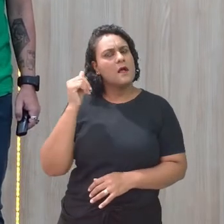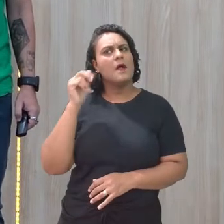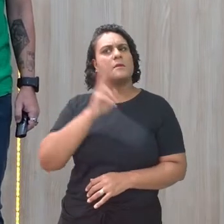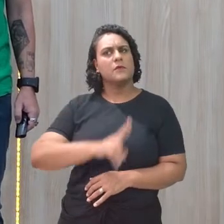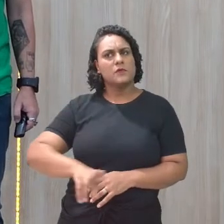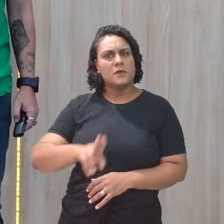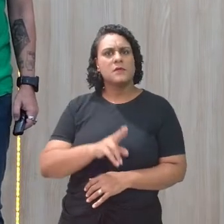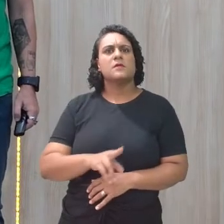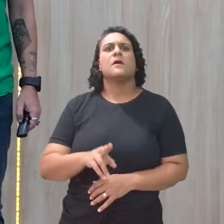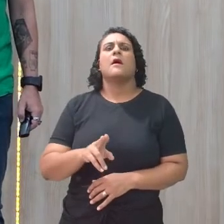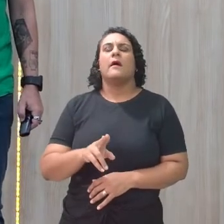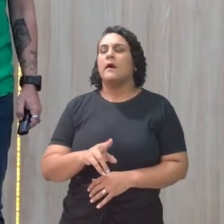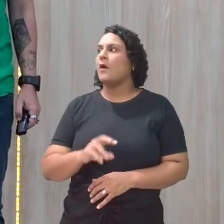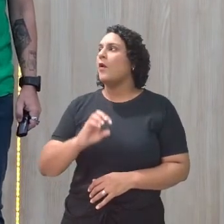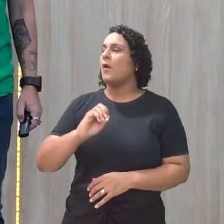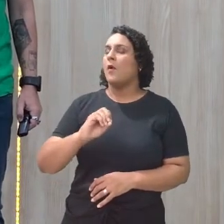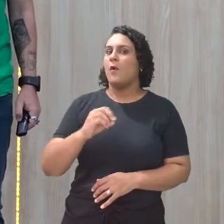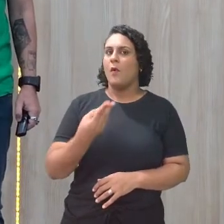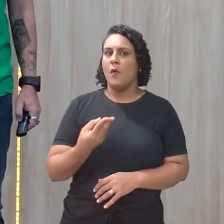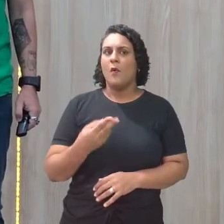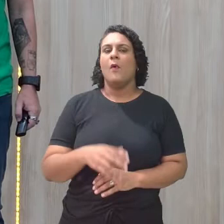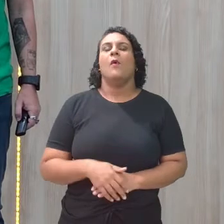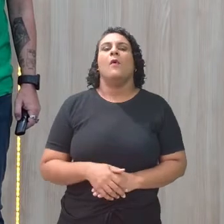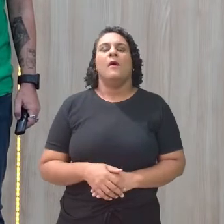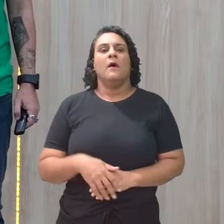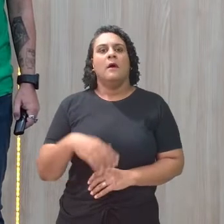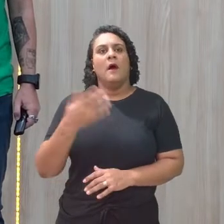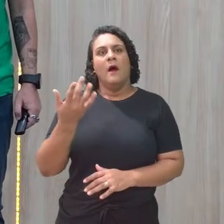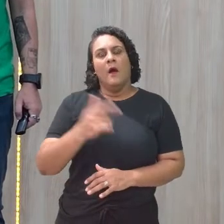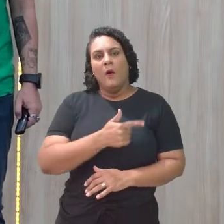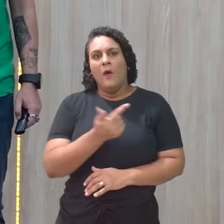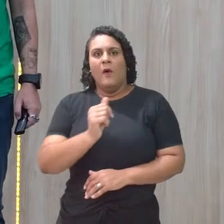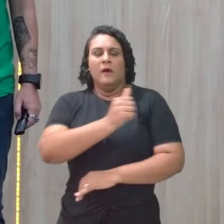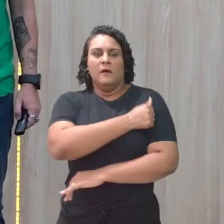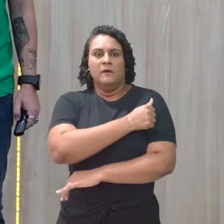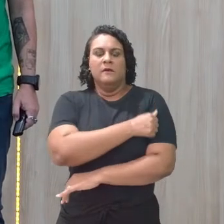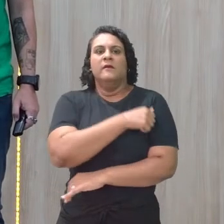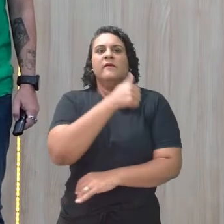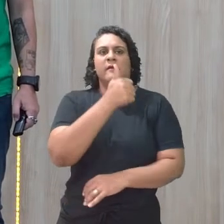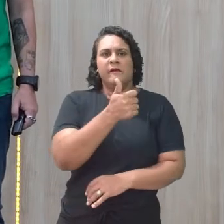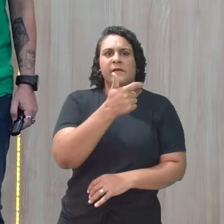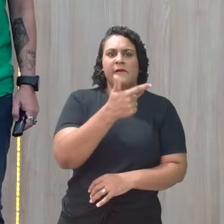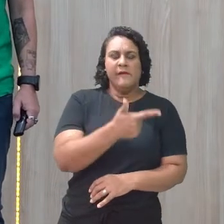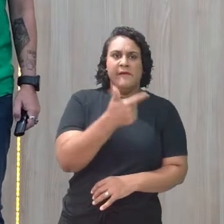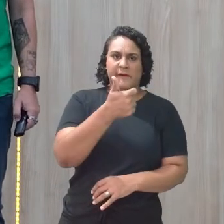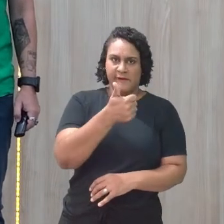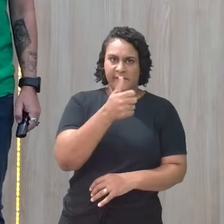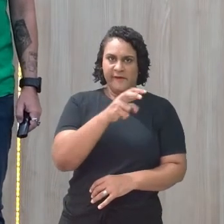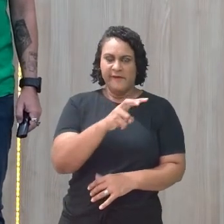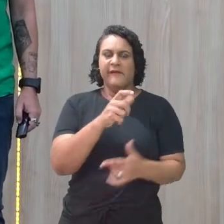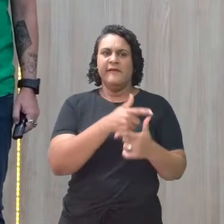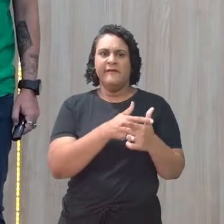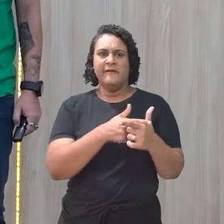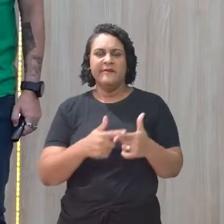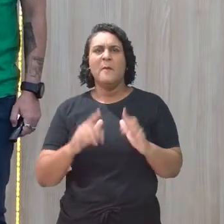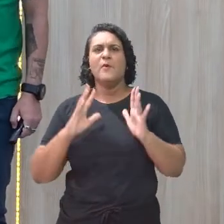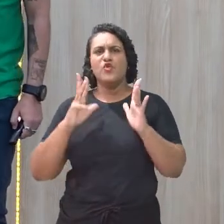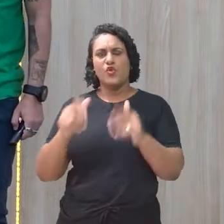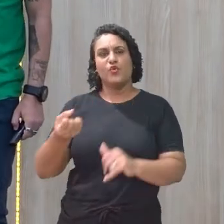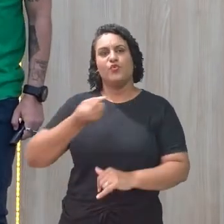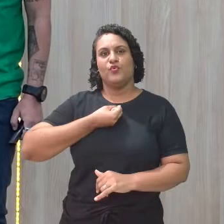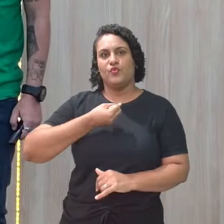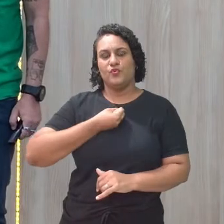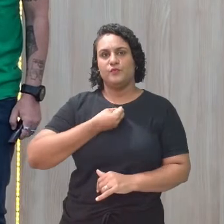ou sejam aqueles que vai dividir o 15 por todos os números até o próprio 15. Feito isso, eu pedi três coisas. Eu